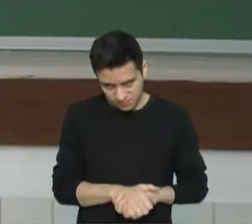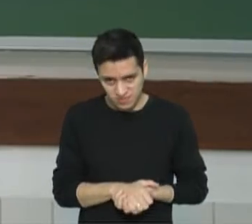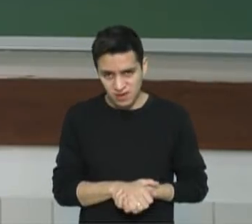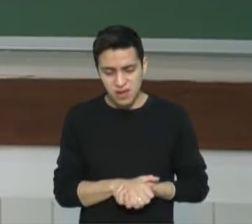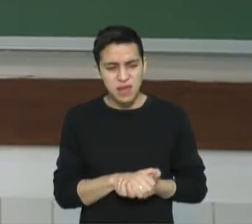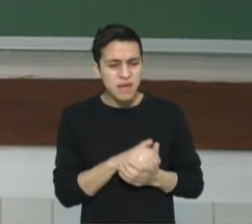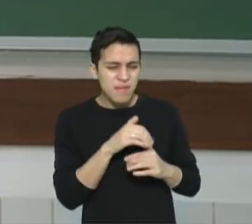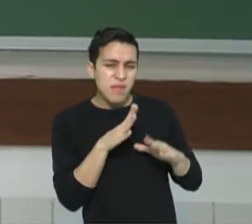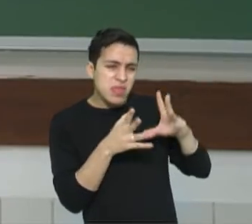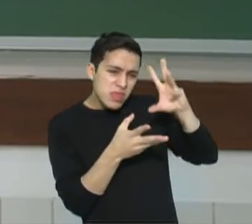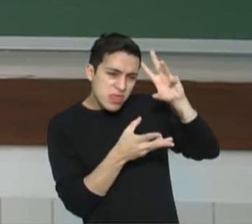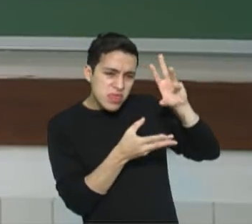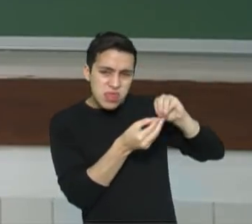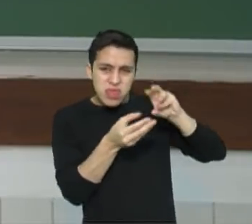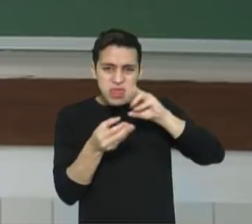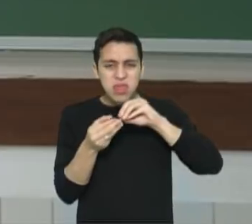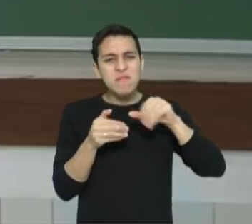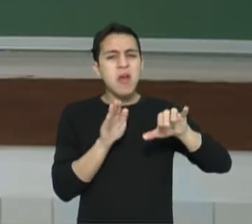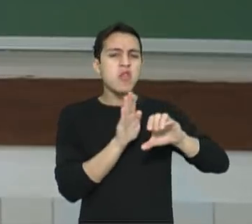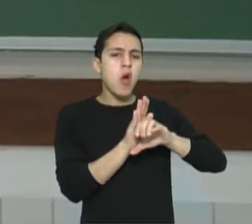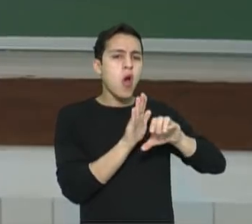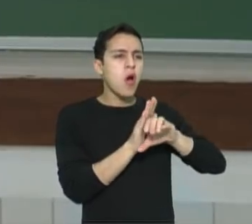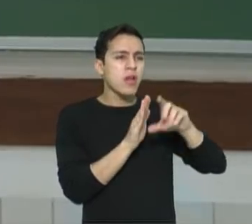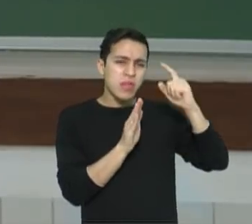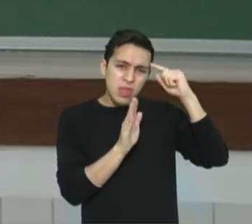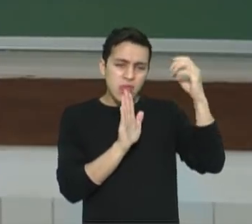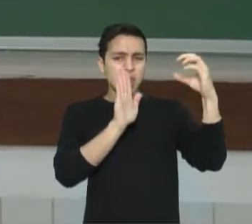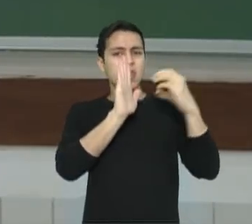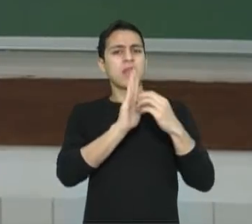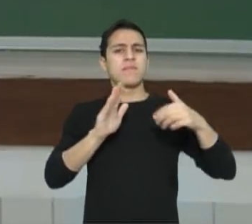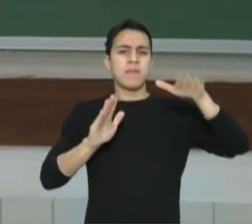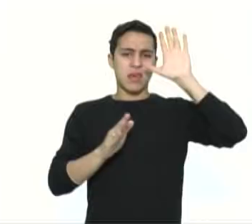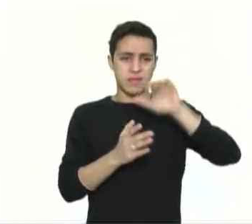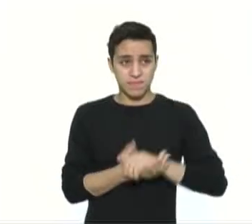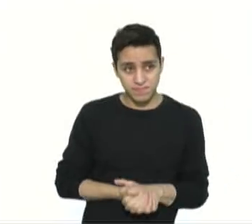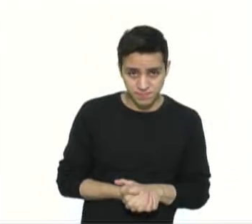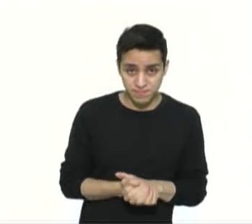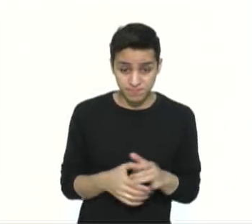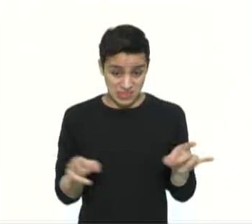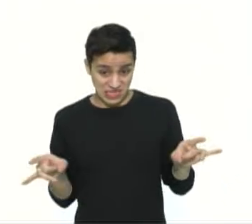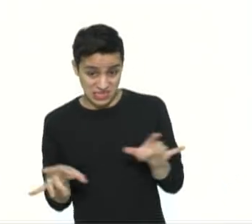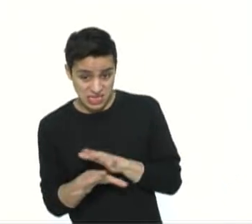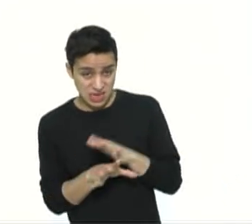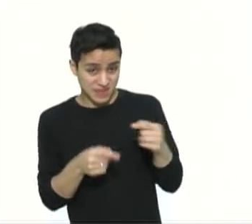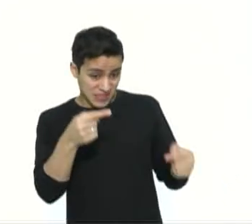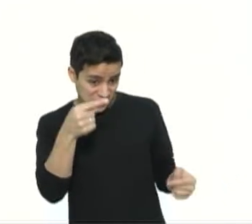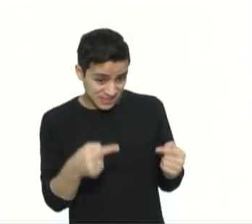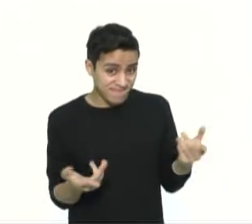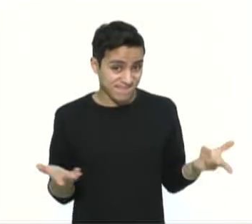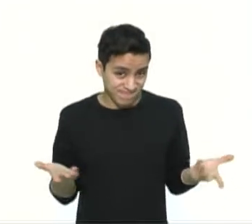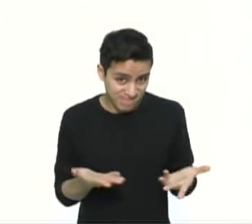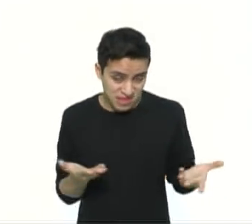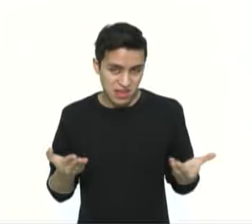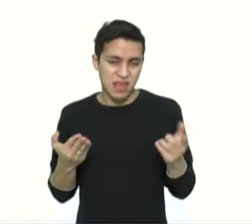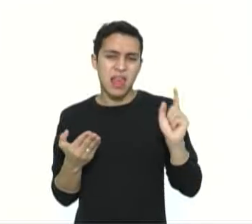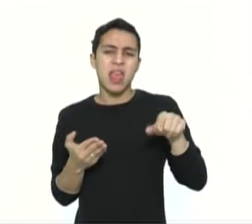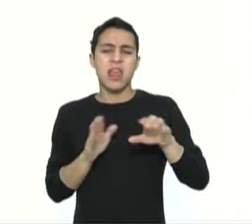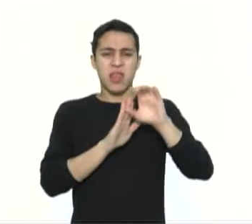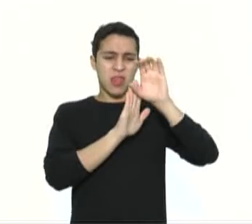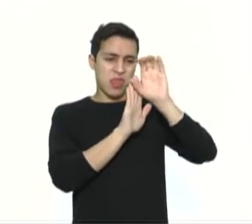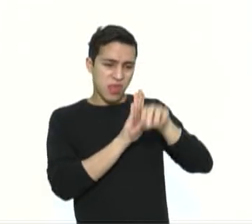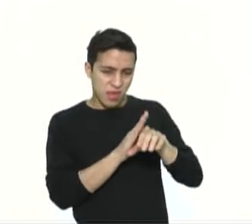mais codificado e mais simbólico. Beleza? Podemos então fechar nossa discussão com uma